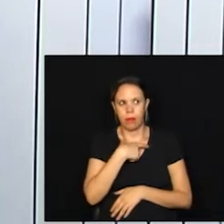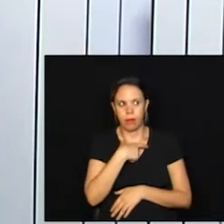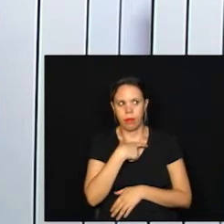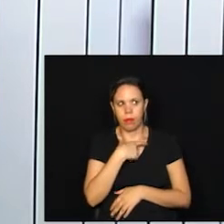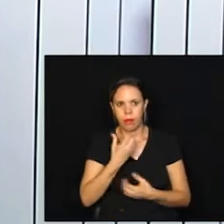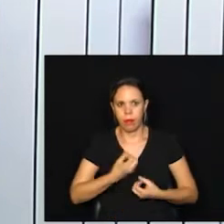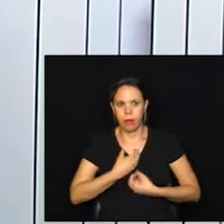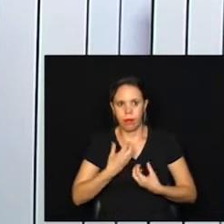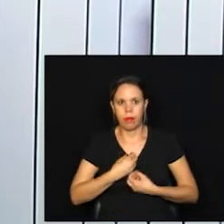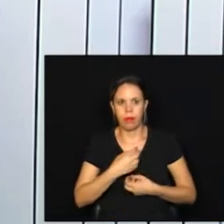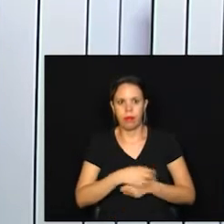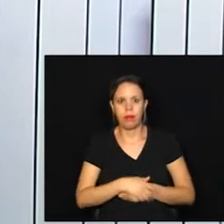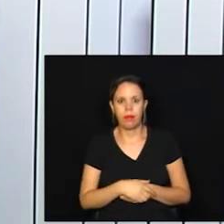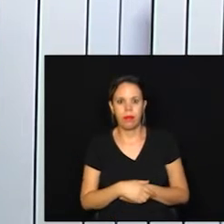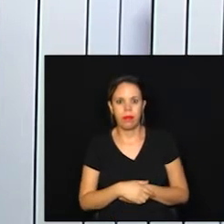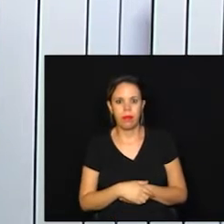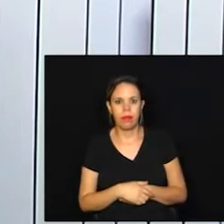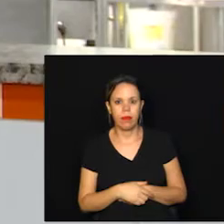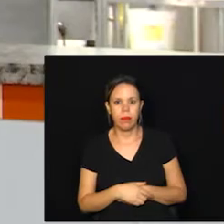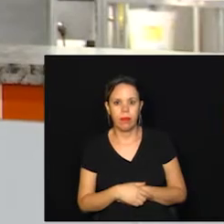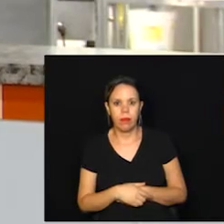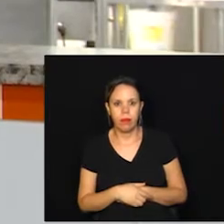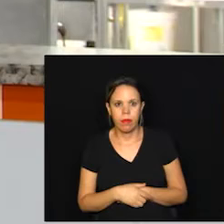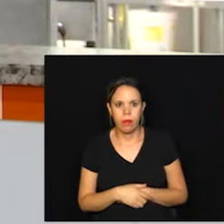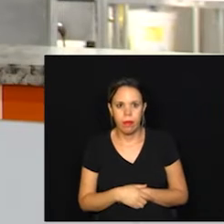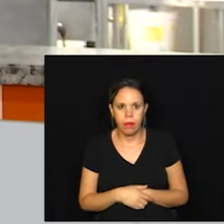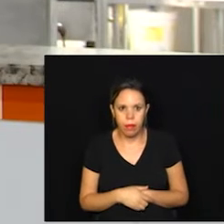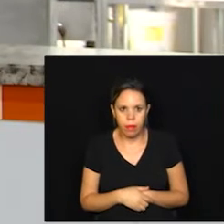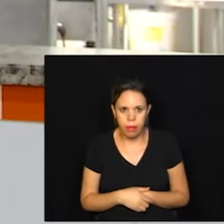mais informações.